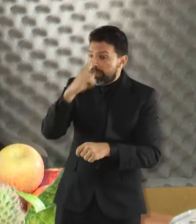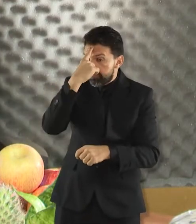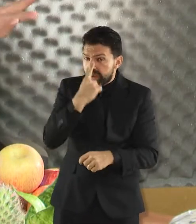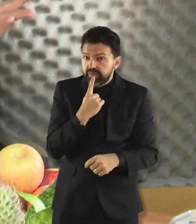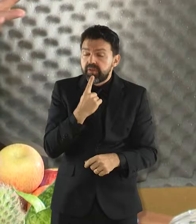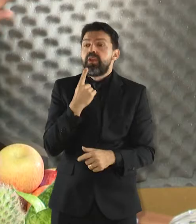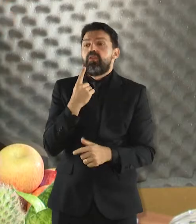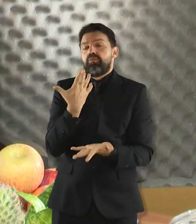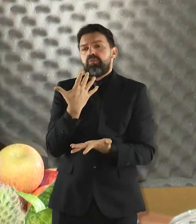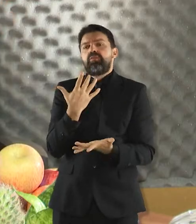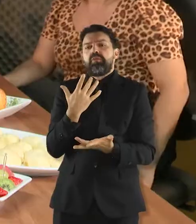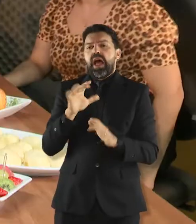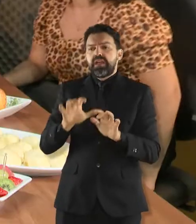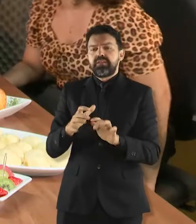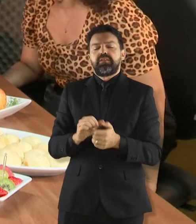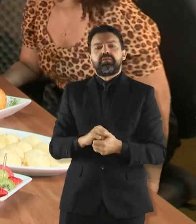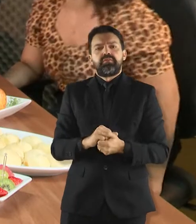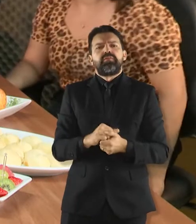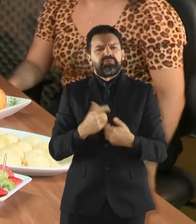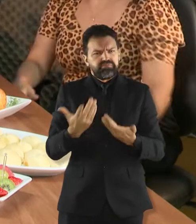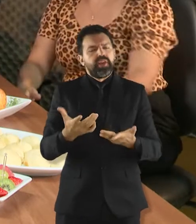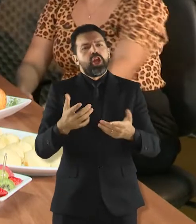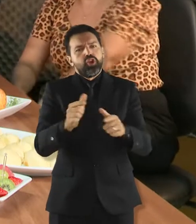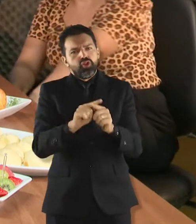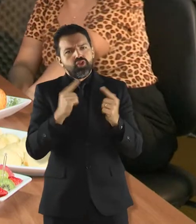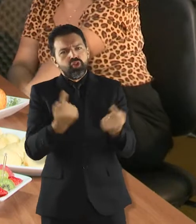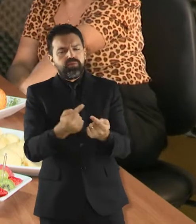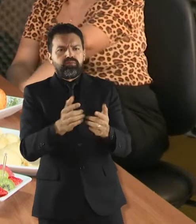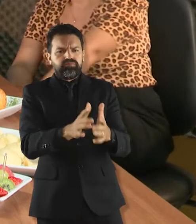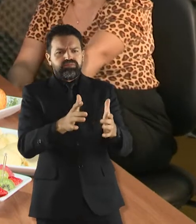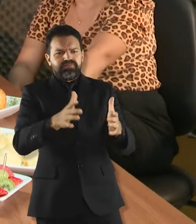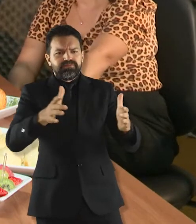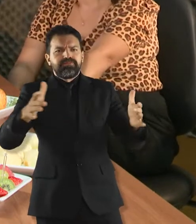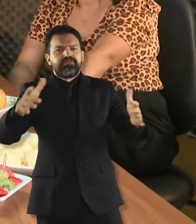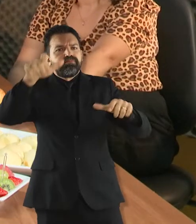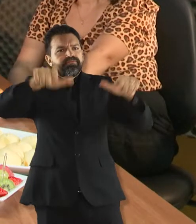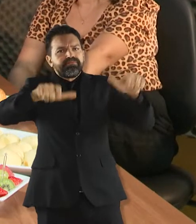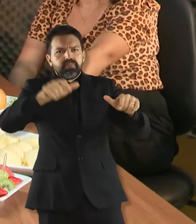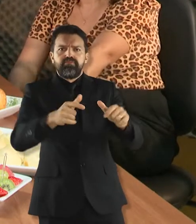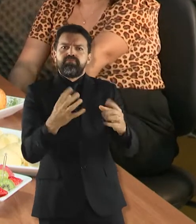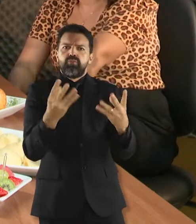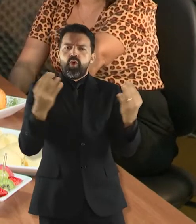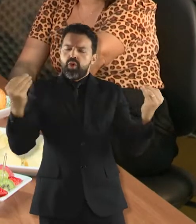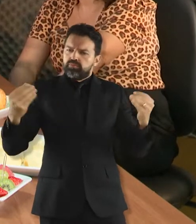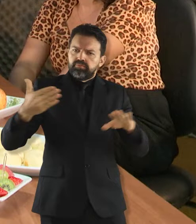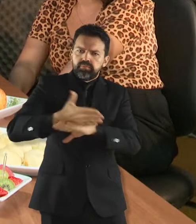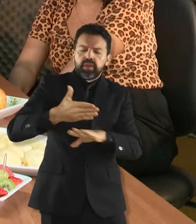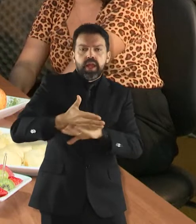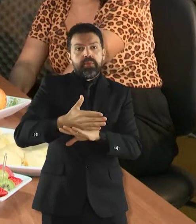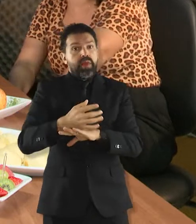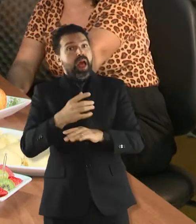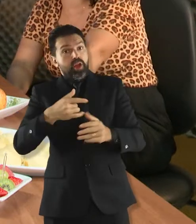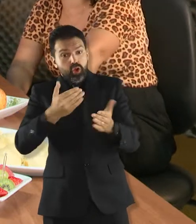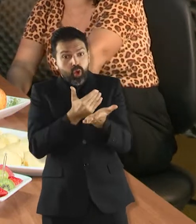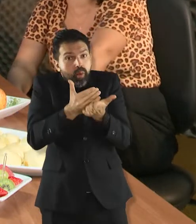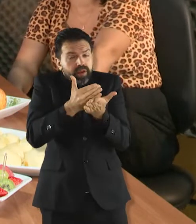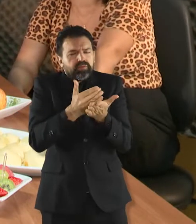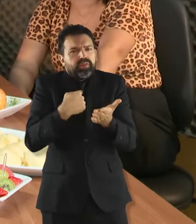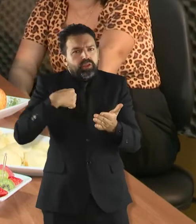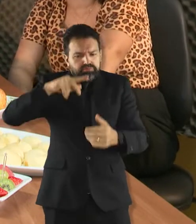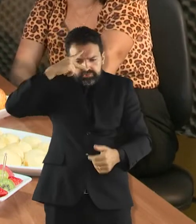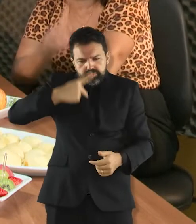um ou mais, né? A equipe cresceu, né? A equipe, num primeiro momento, era equipe, né? Equipe?